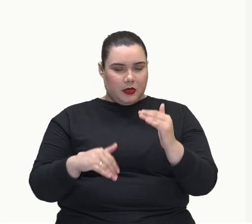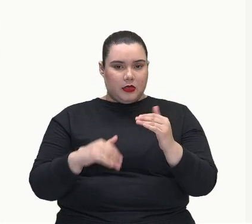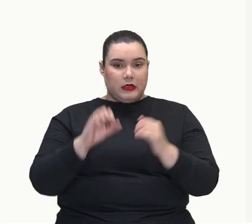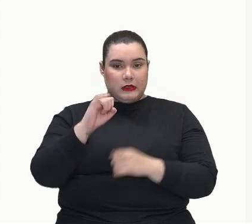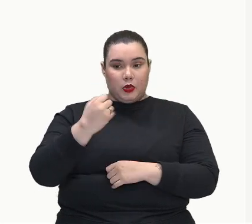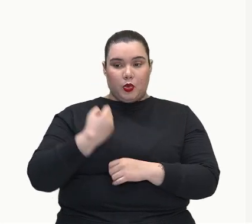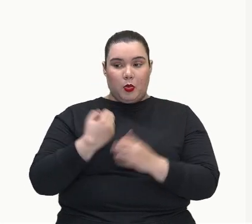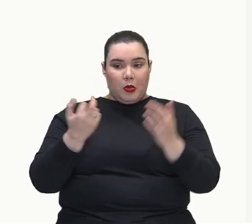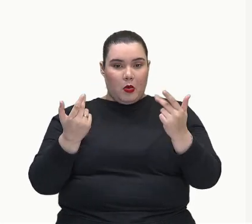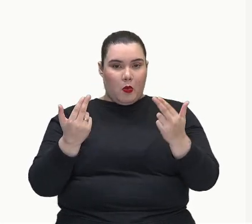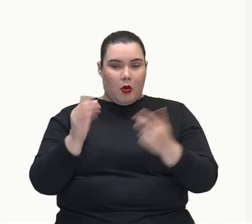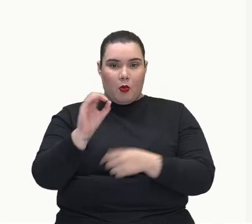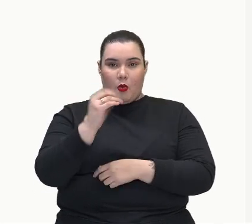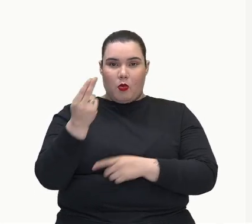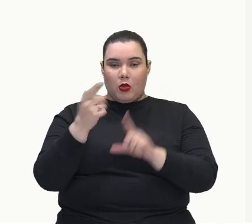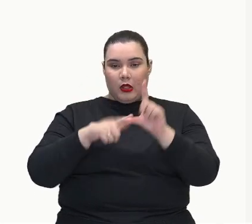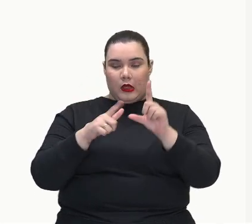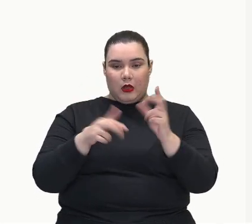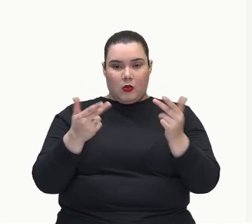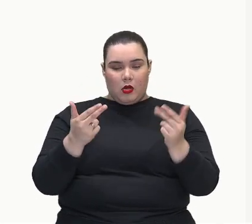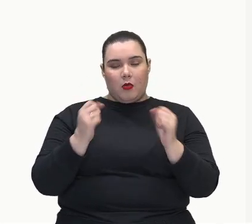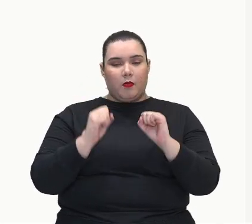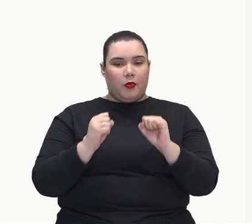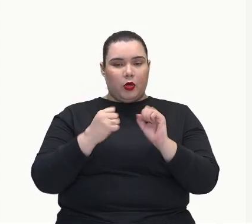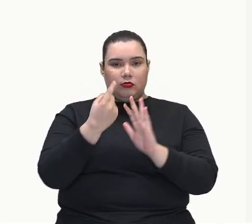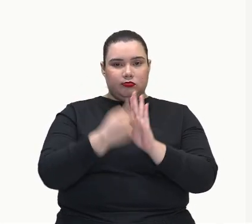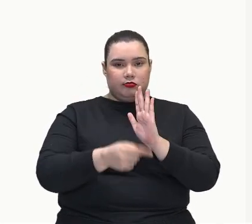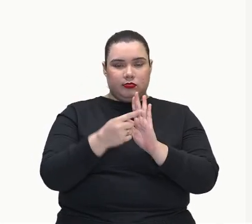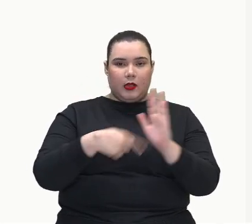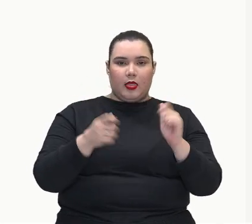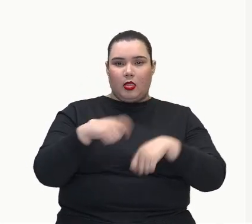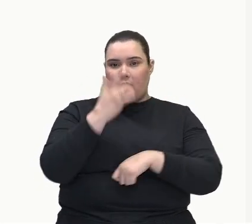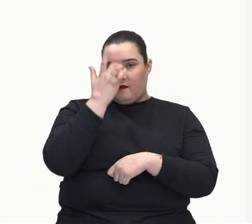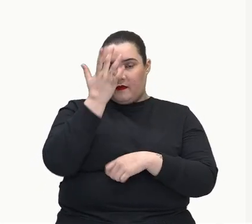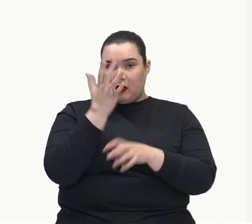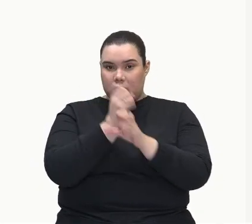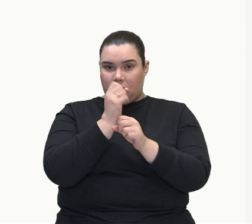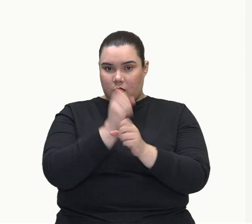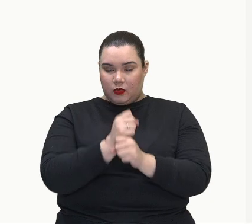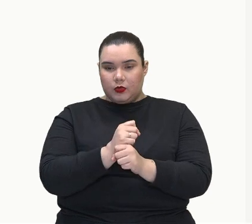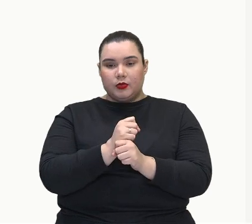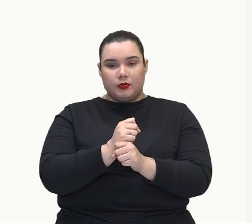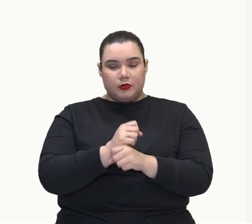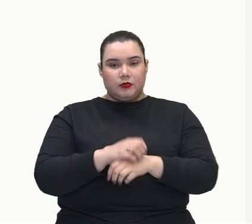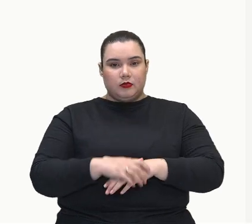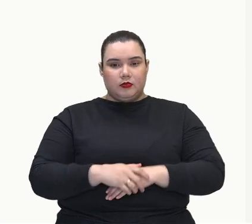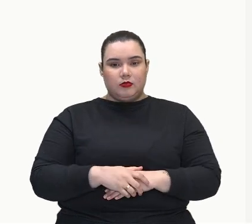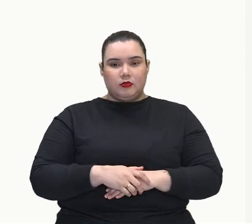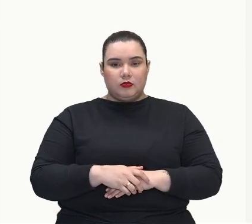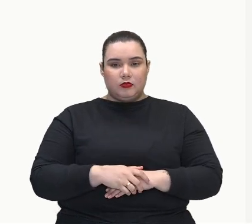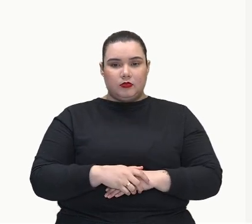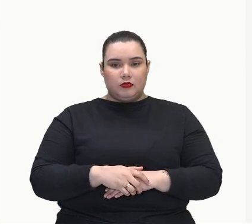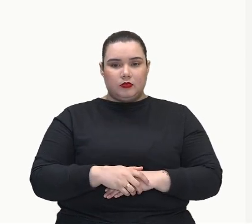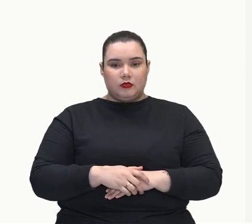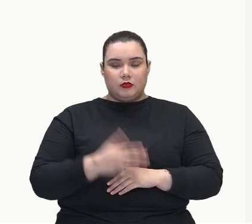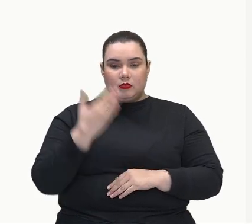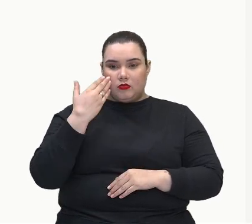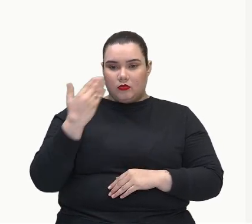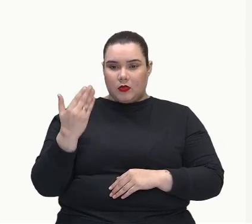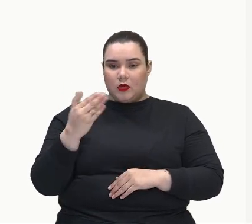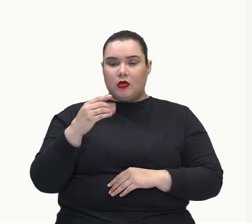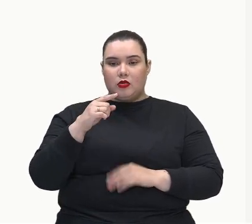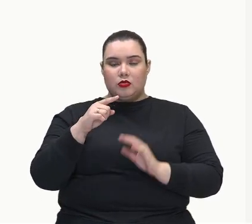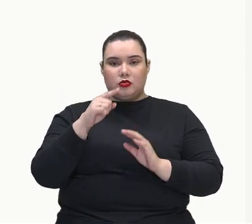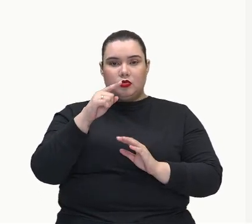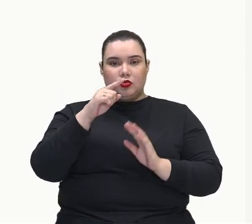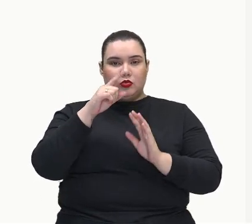diante. Aí a gente já cancelou direto para facilitar aqui a visualização do nosso cálculo. Cancelamos x ao quadrado com